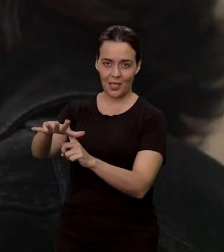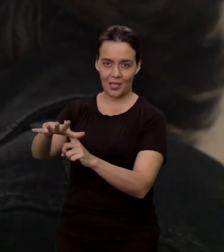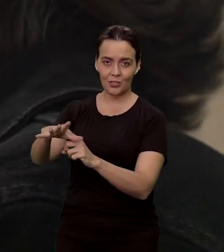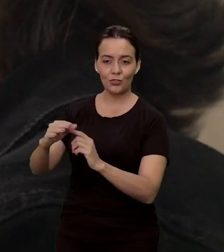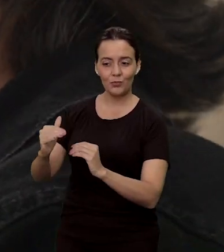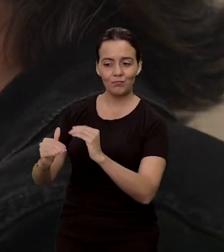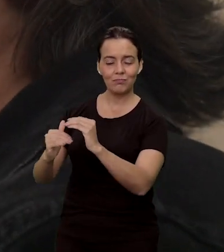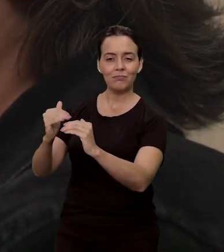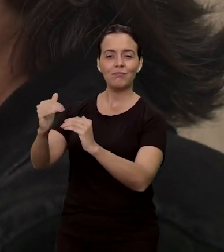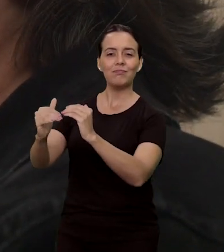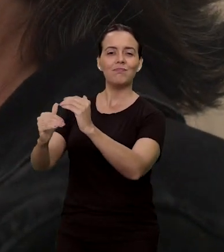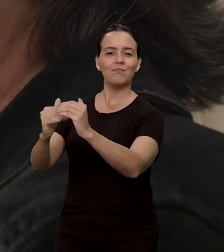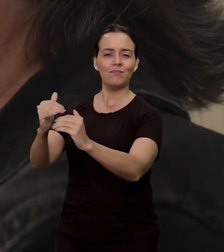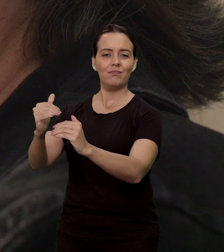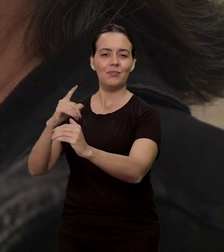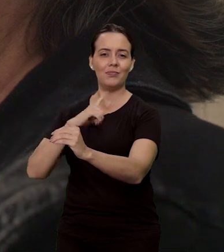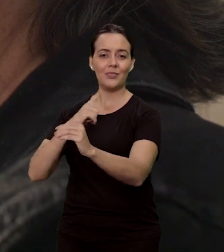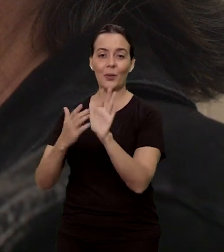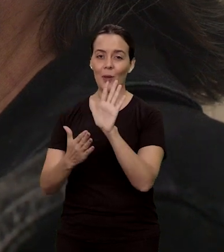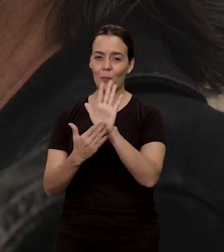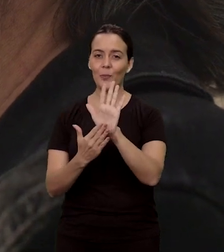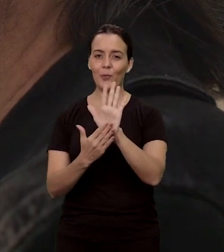acelerado como proposta nos últimos tempos.